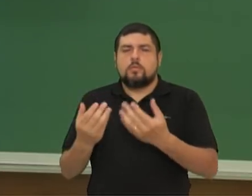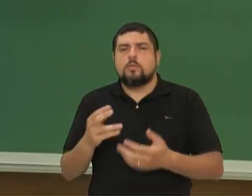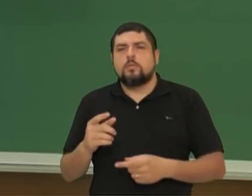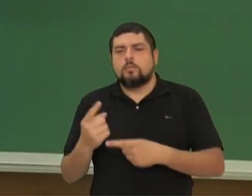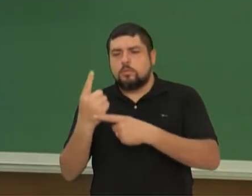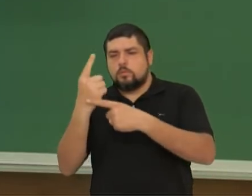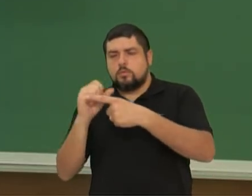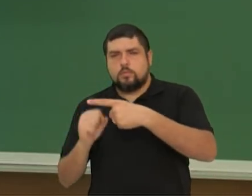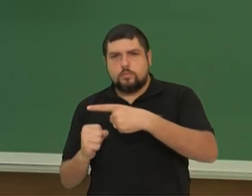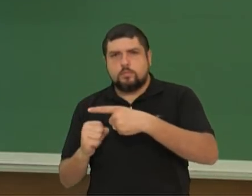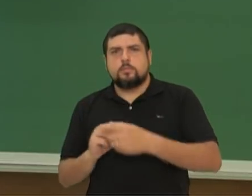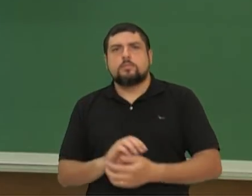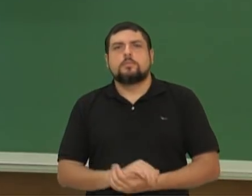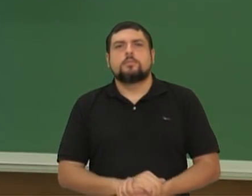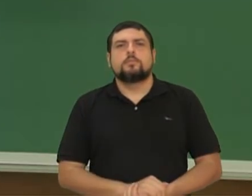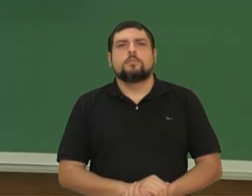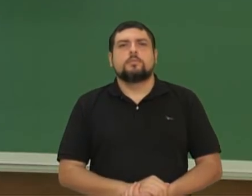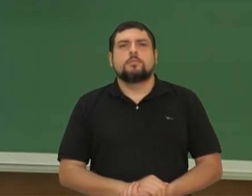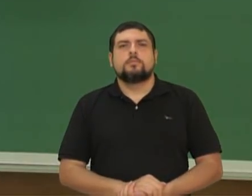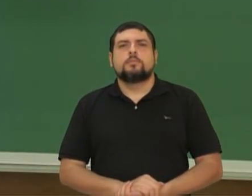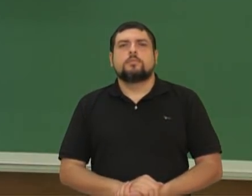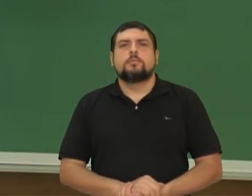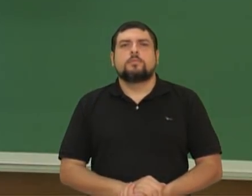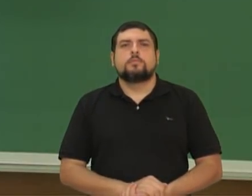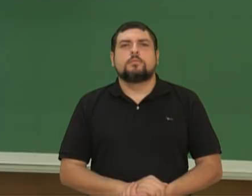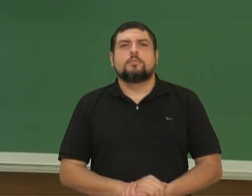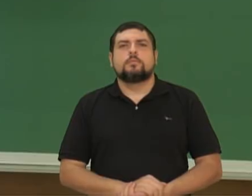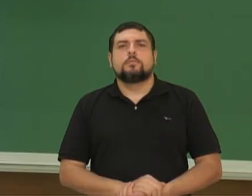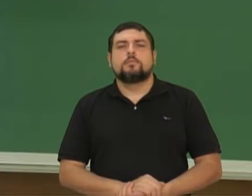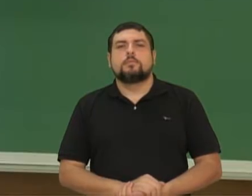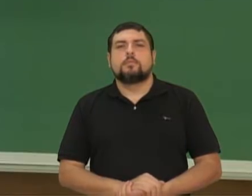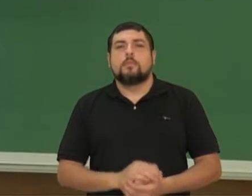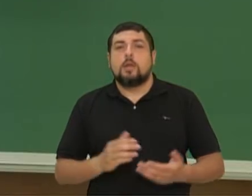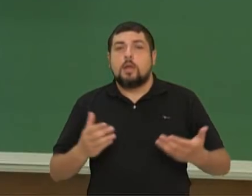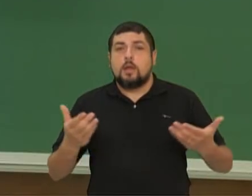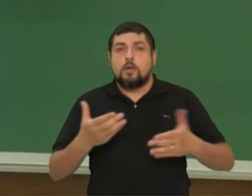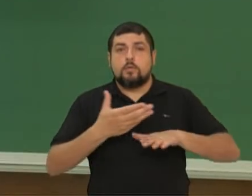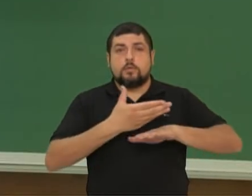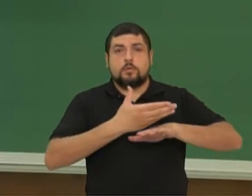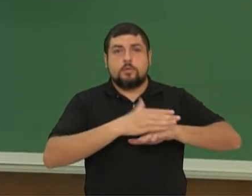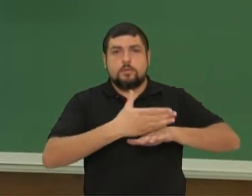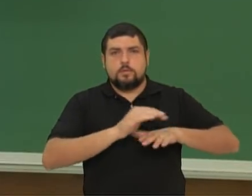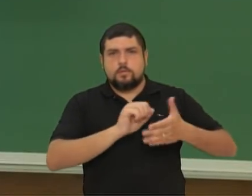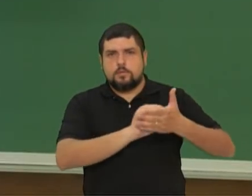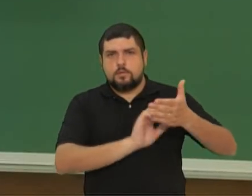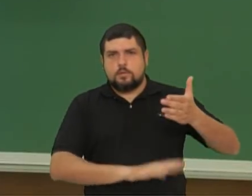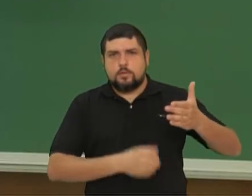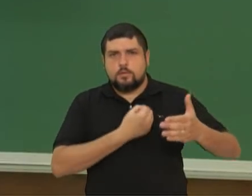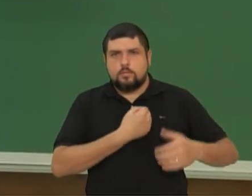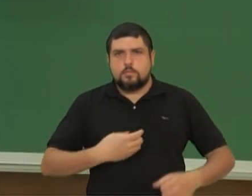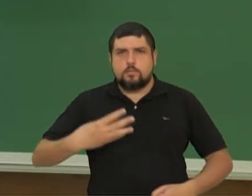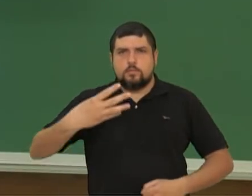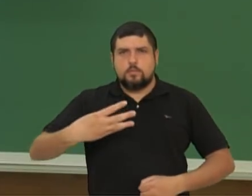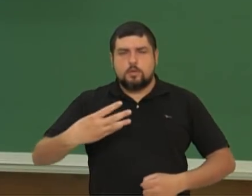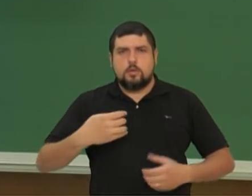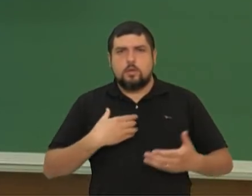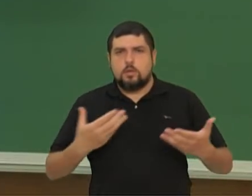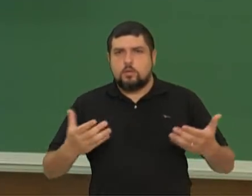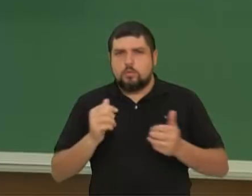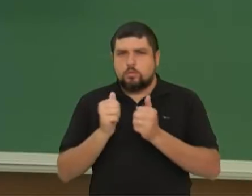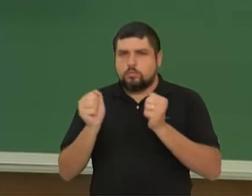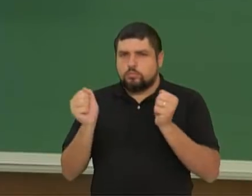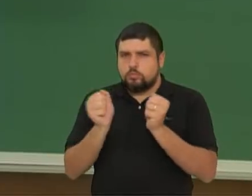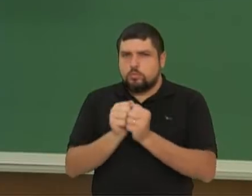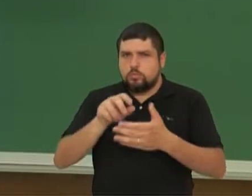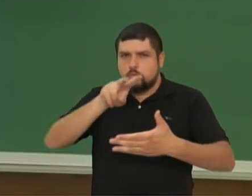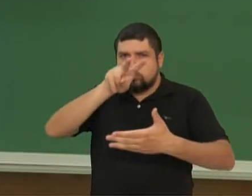8. É isso aí. E o exercício 4, atenção, vou ler na tela com